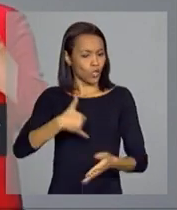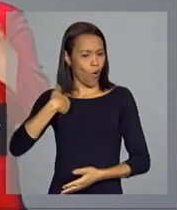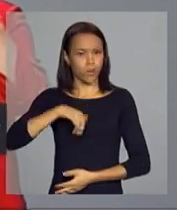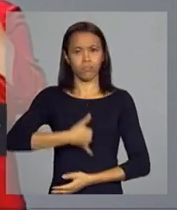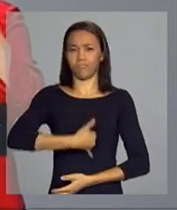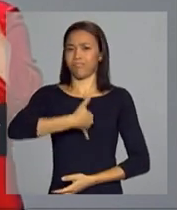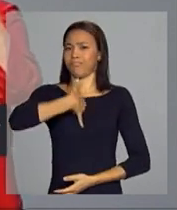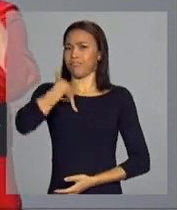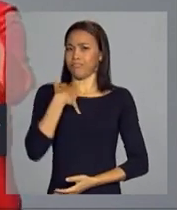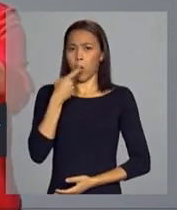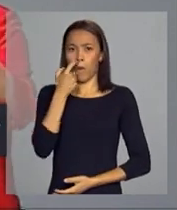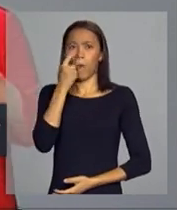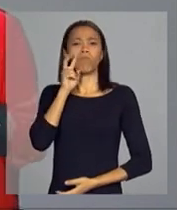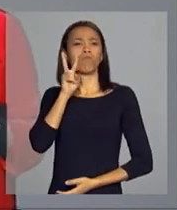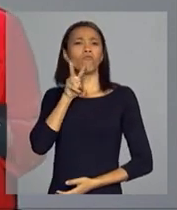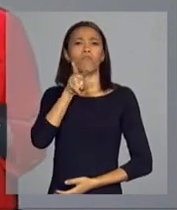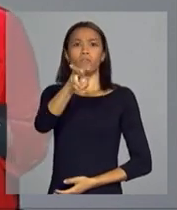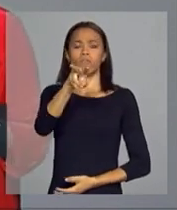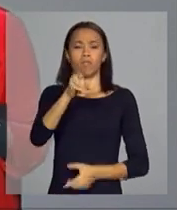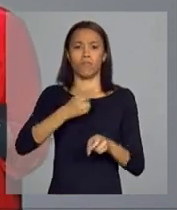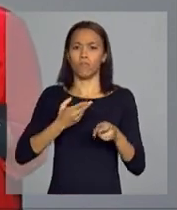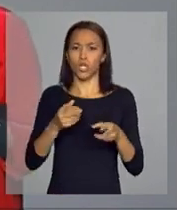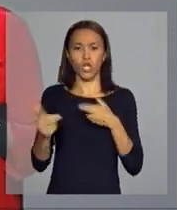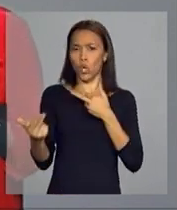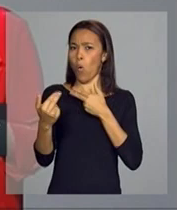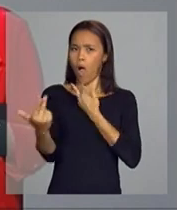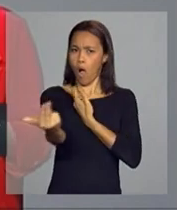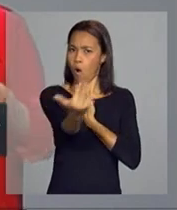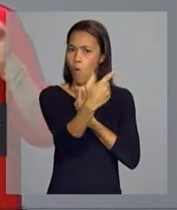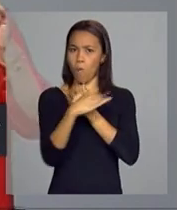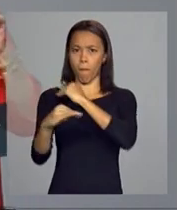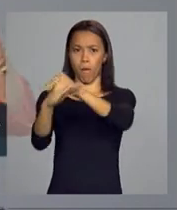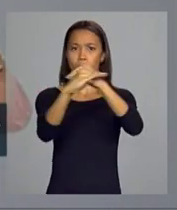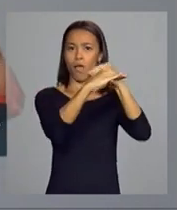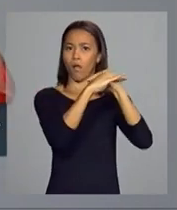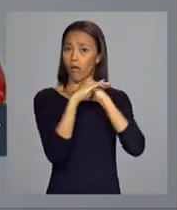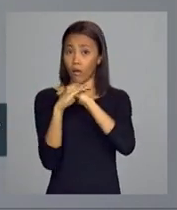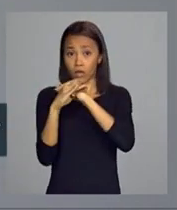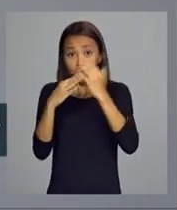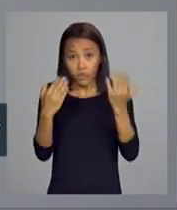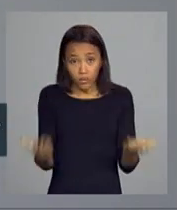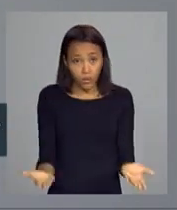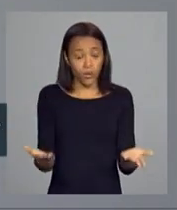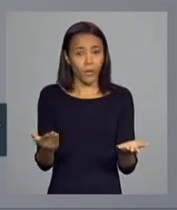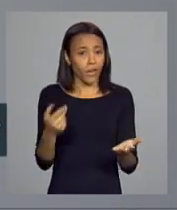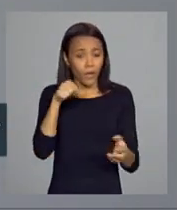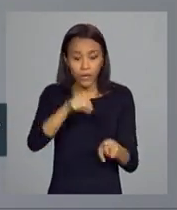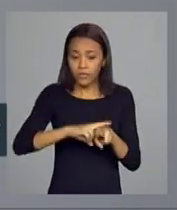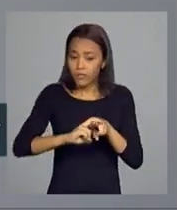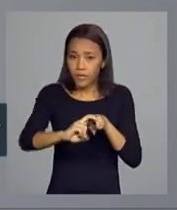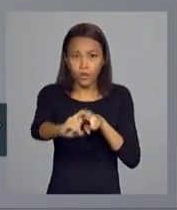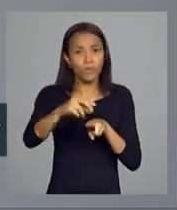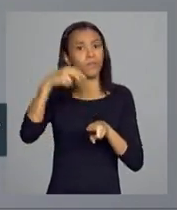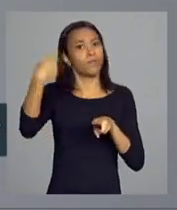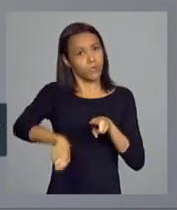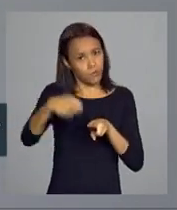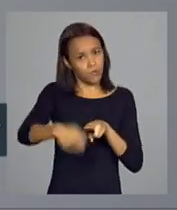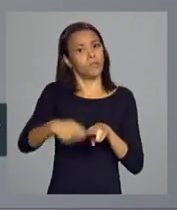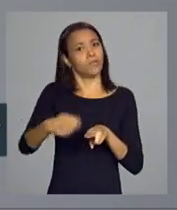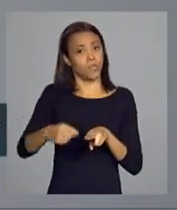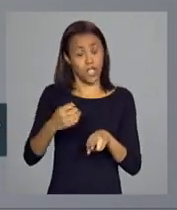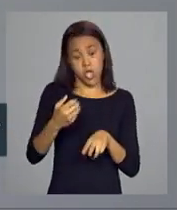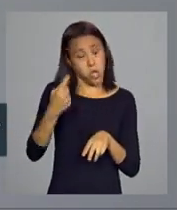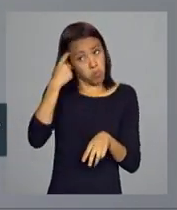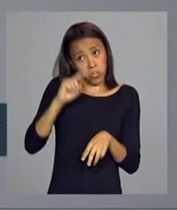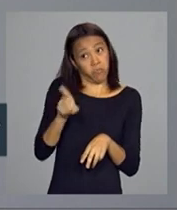autoestima, olhamos todos de igual para igual. E aí, essa questão do metrô é essencial. Eu não sei se você